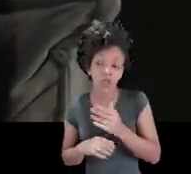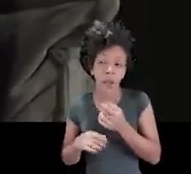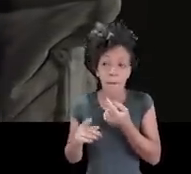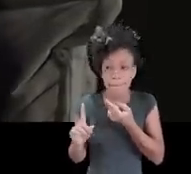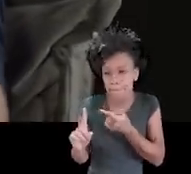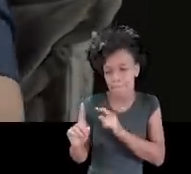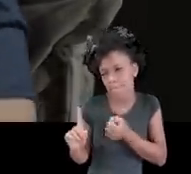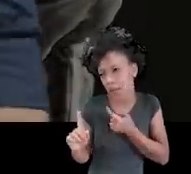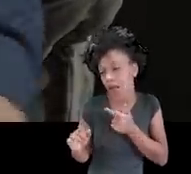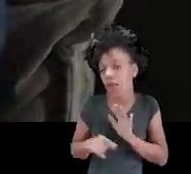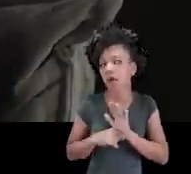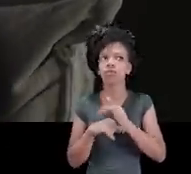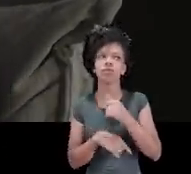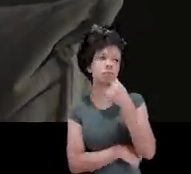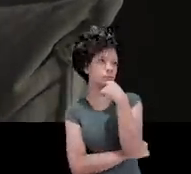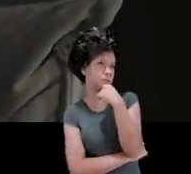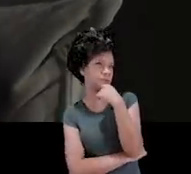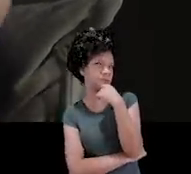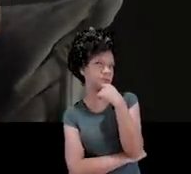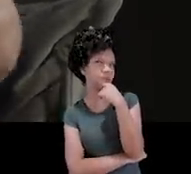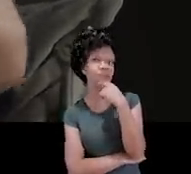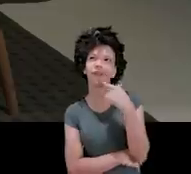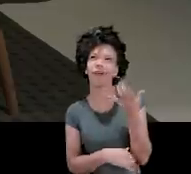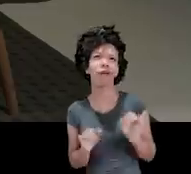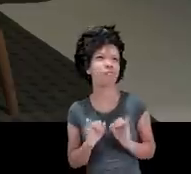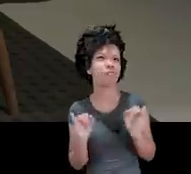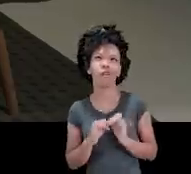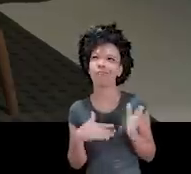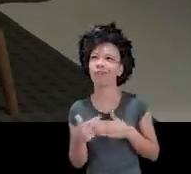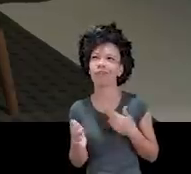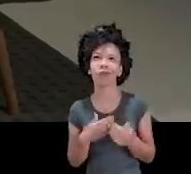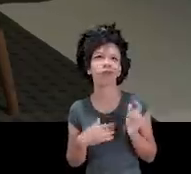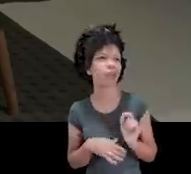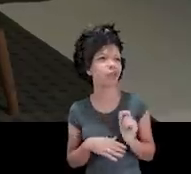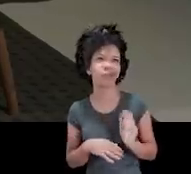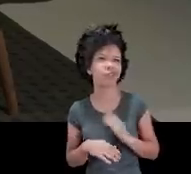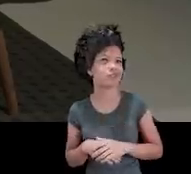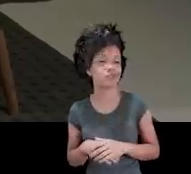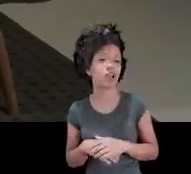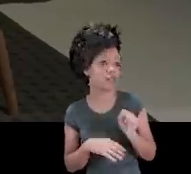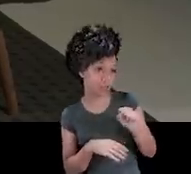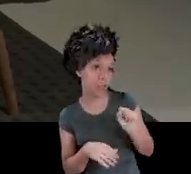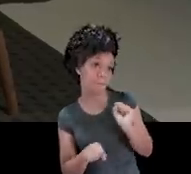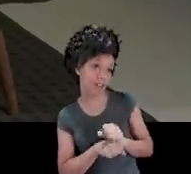uma ajuda para você olhar e falar... É tudo mais besta do que sim. qualquer coisa. É a terapia,